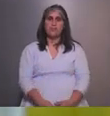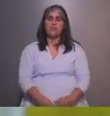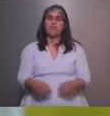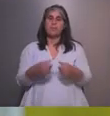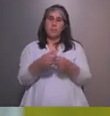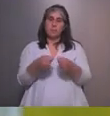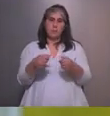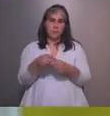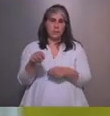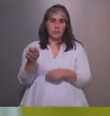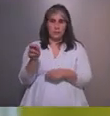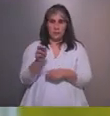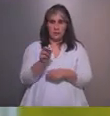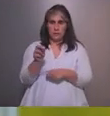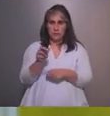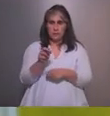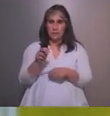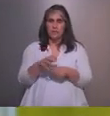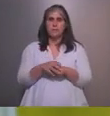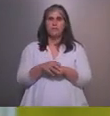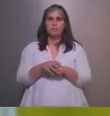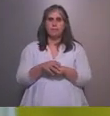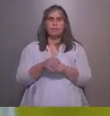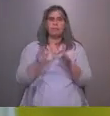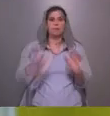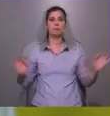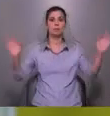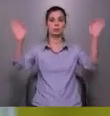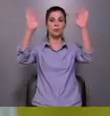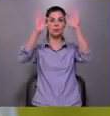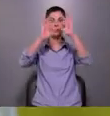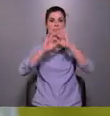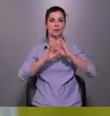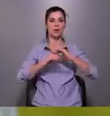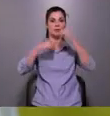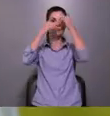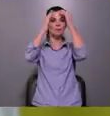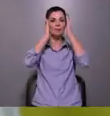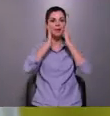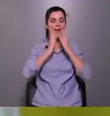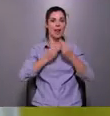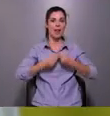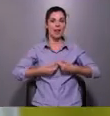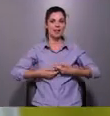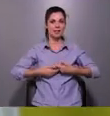Terceiro mistério, o Espírito Santo desce sobre Maria e os apóstolos.